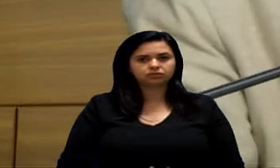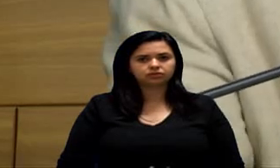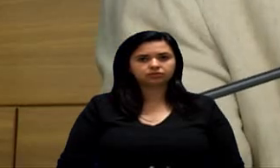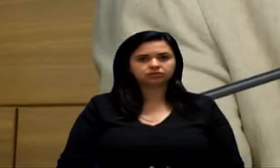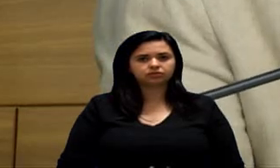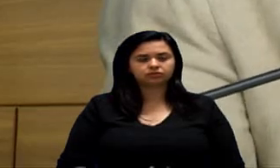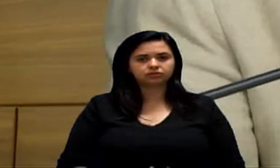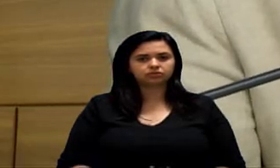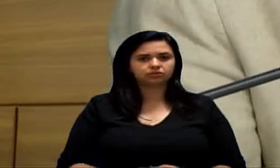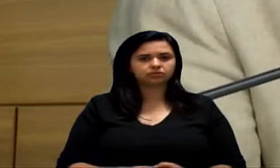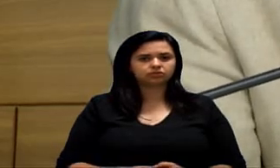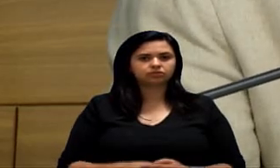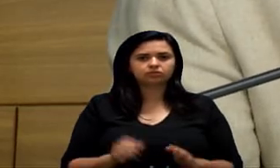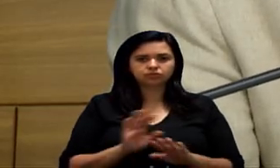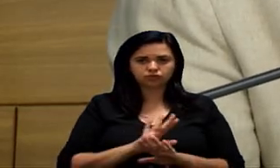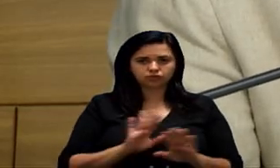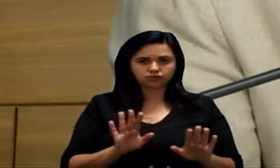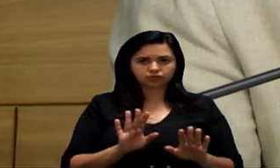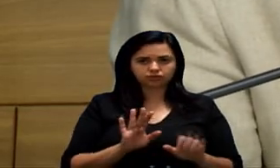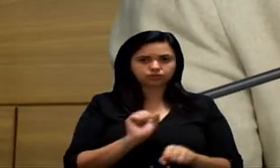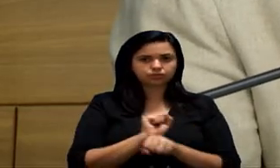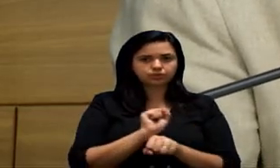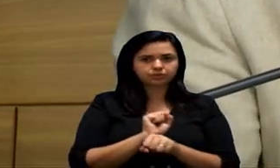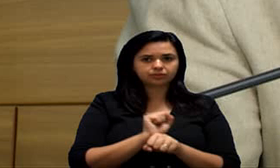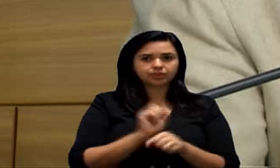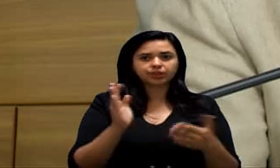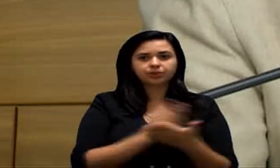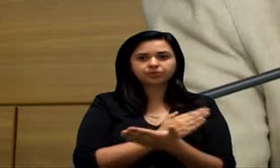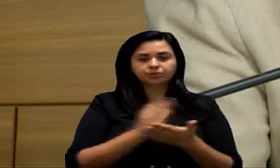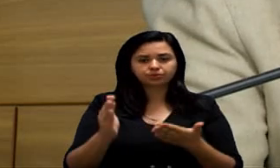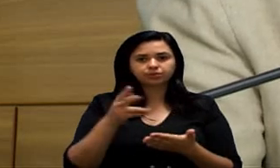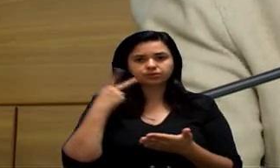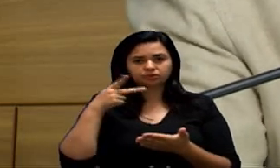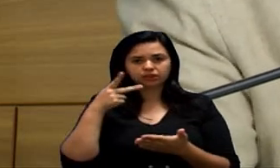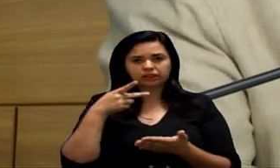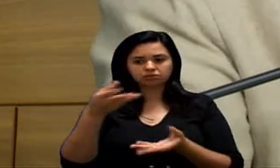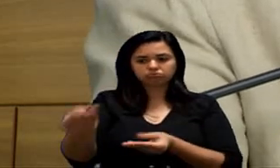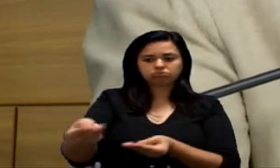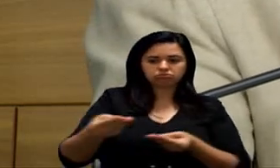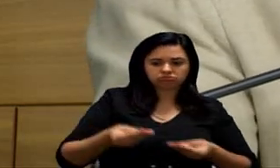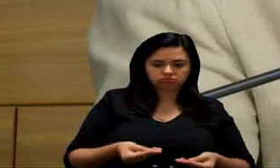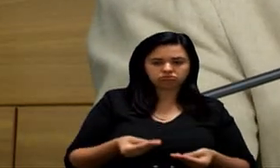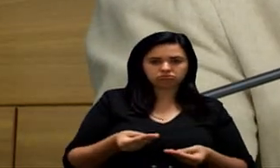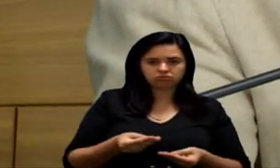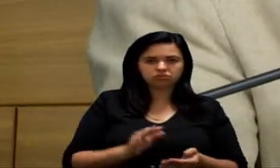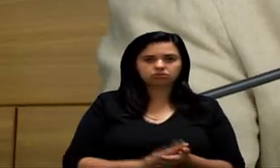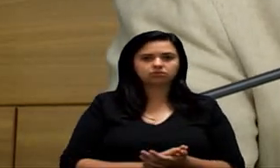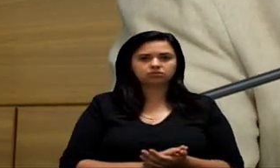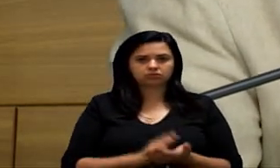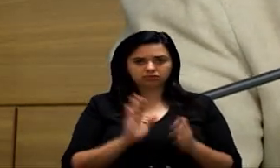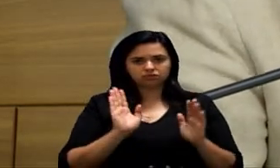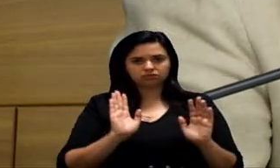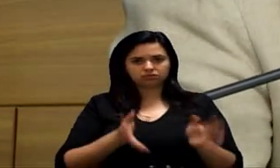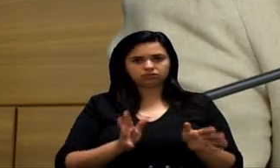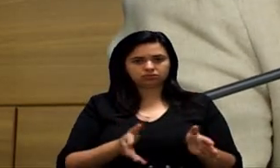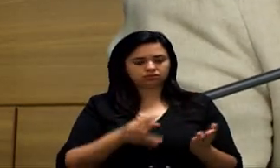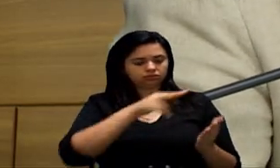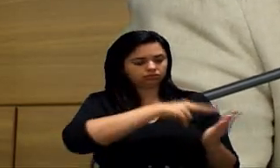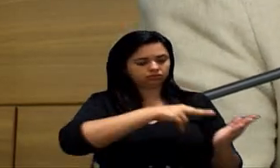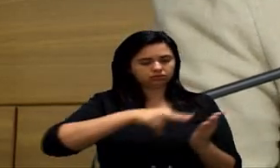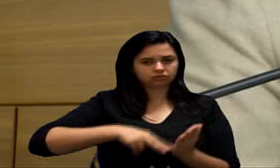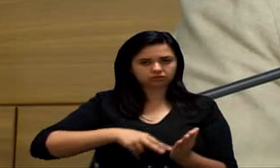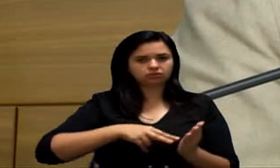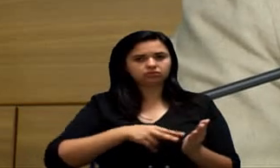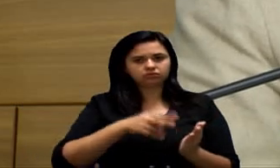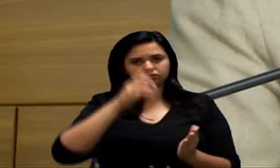Vou dar só aguardando, acho que alguns vereadores que vão trazer. Presidente, fazer a leitura hoje do que está aqui na minha mesa, o Dia Nacional hoje